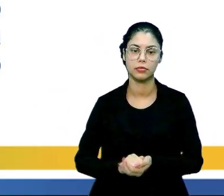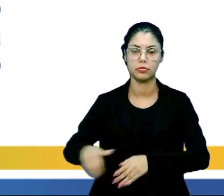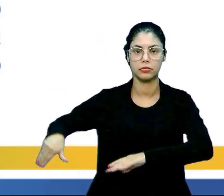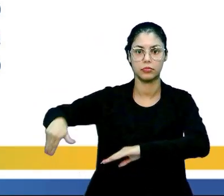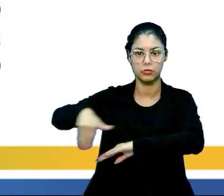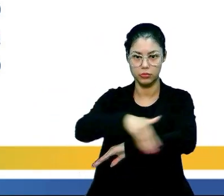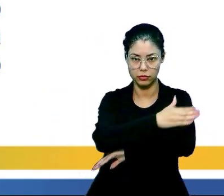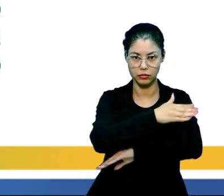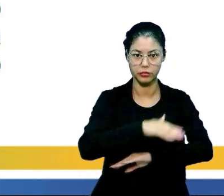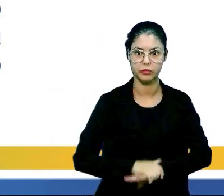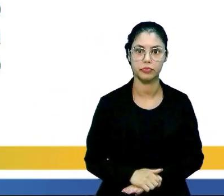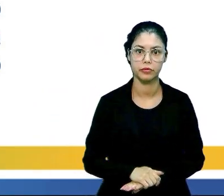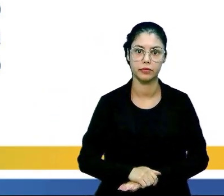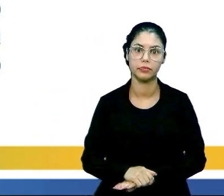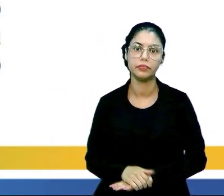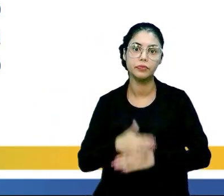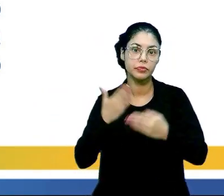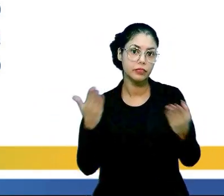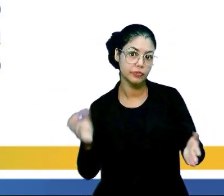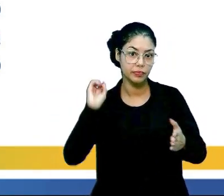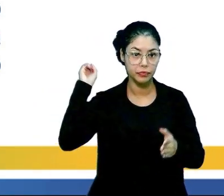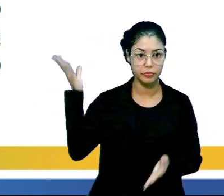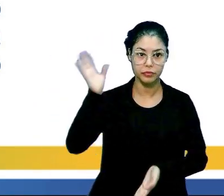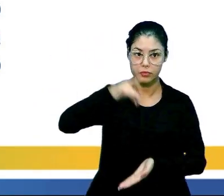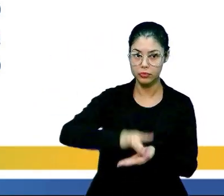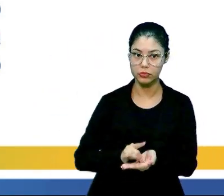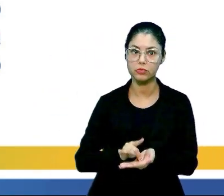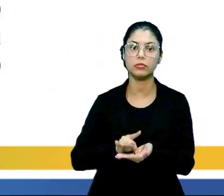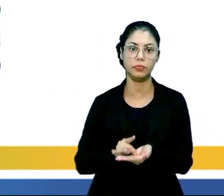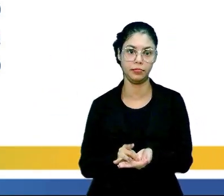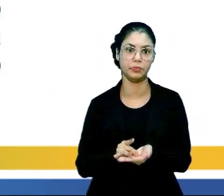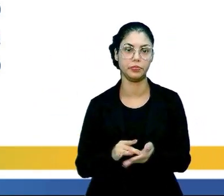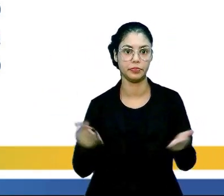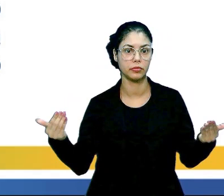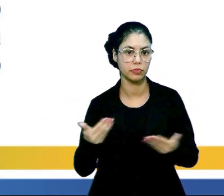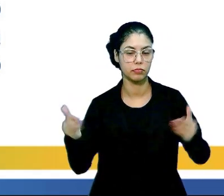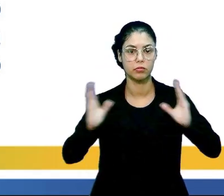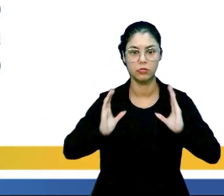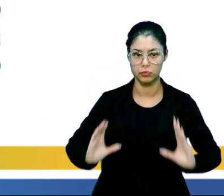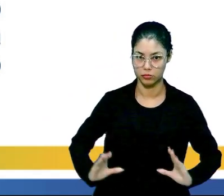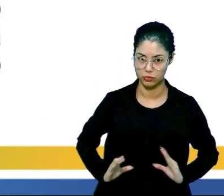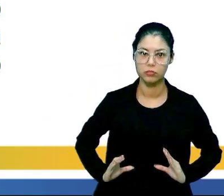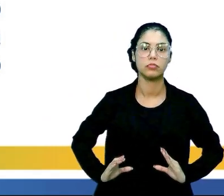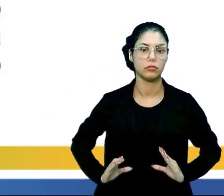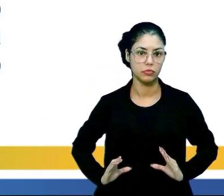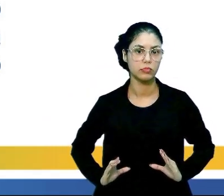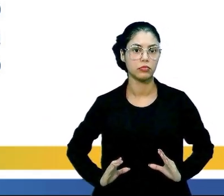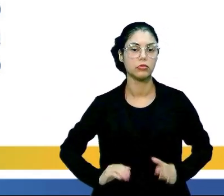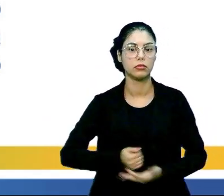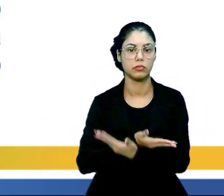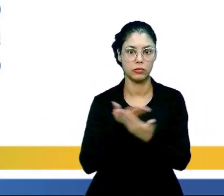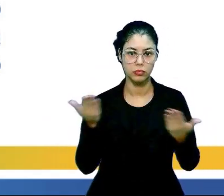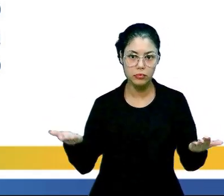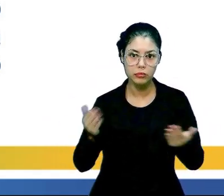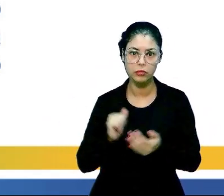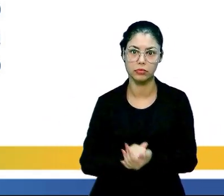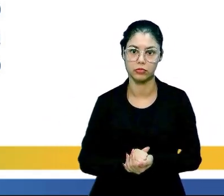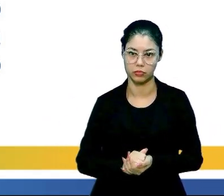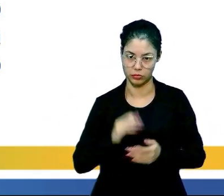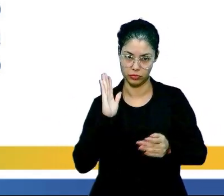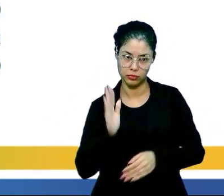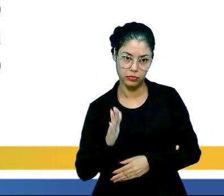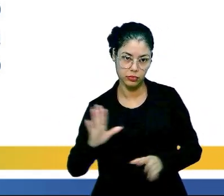frequentemente atacado nas ruas. Em consonância com a realidade de Arthur, está a de muitos